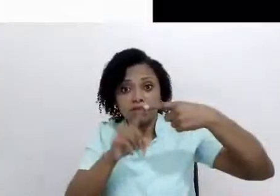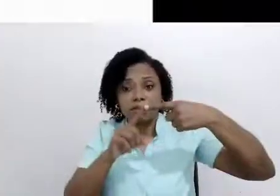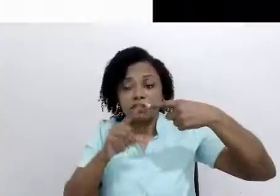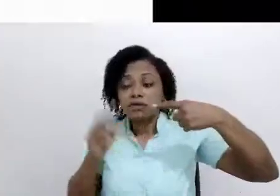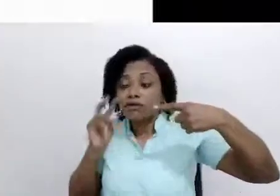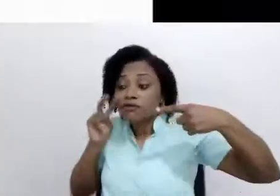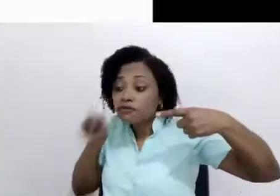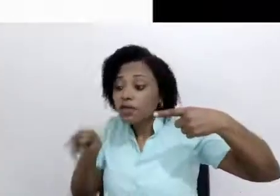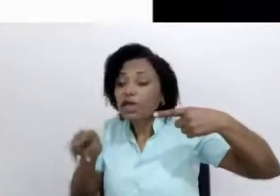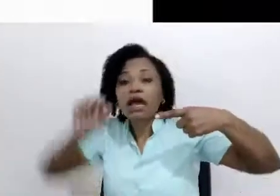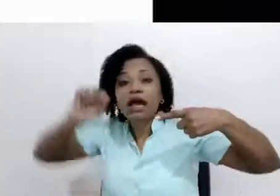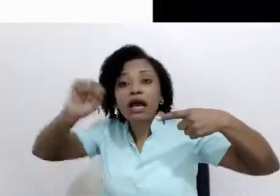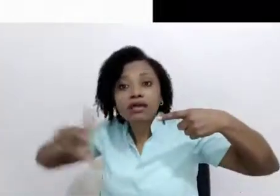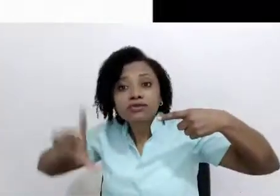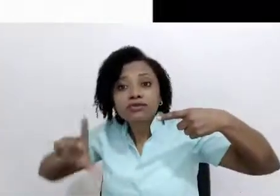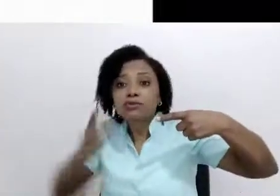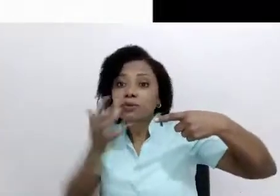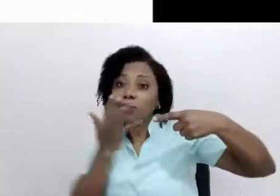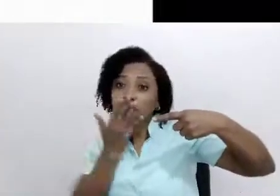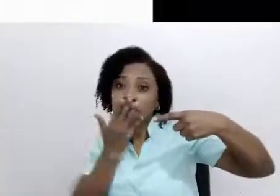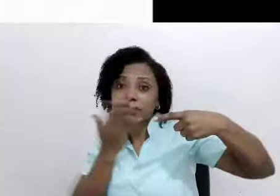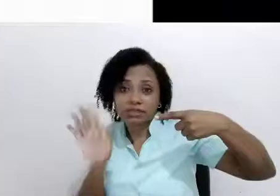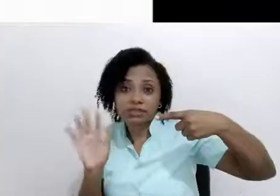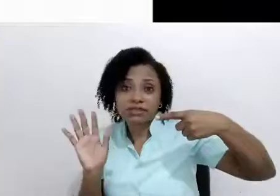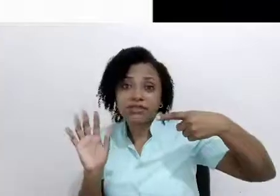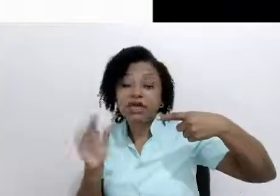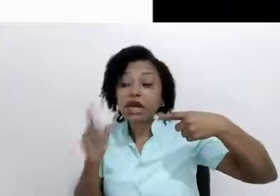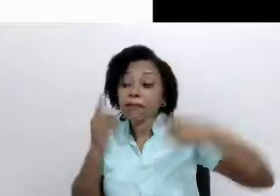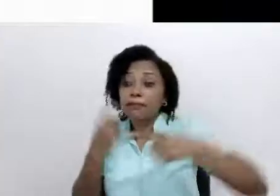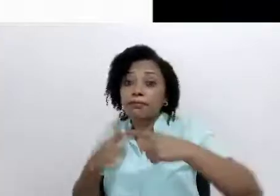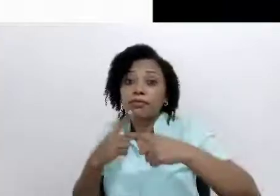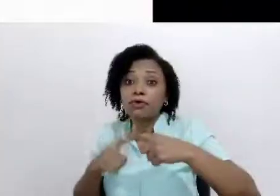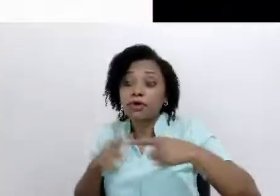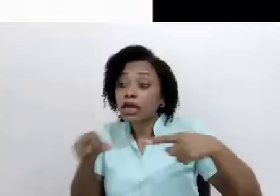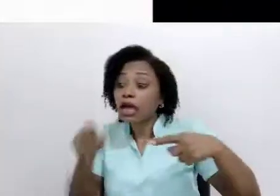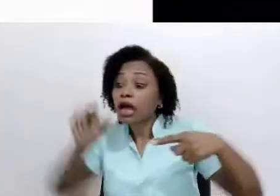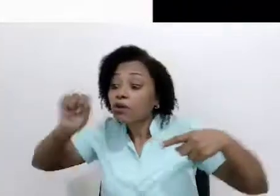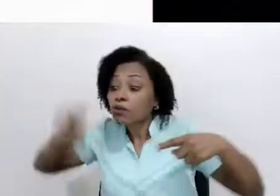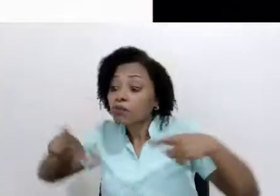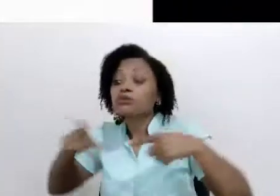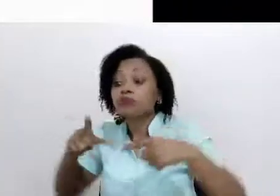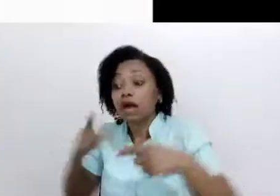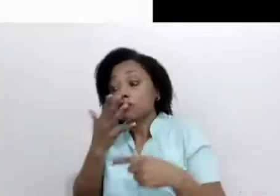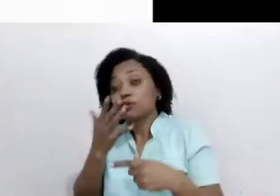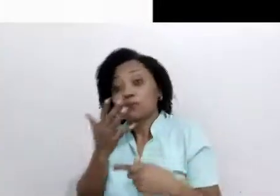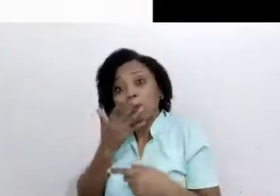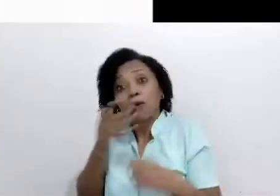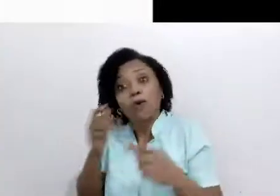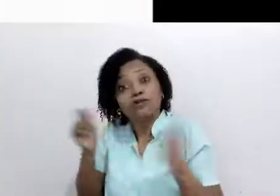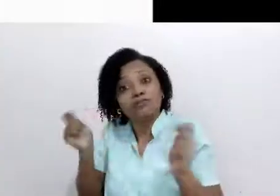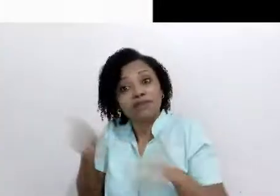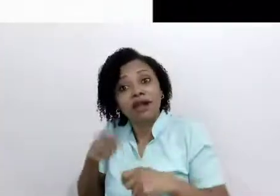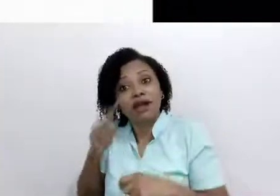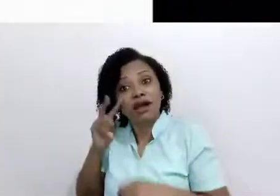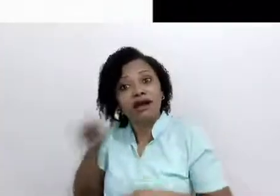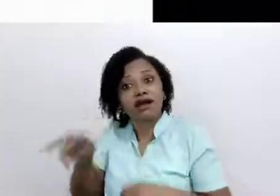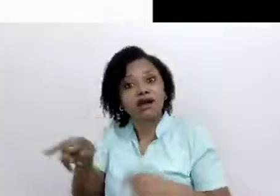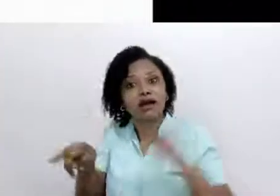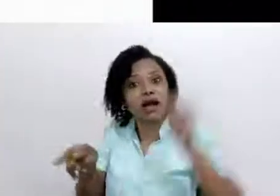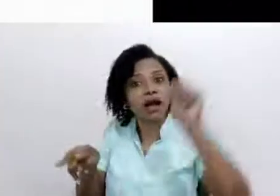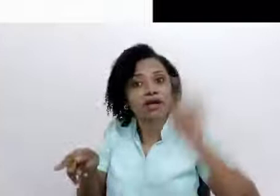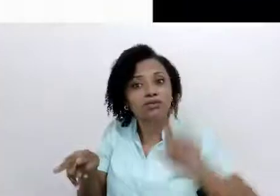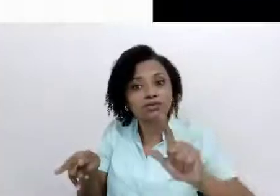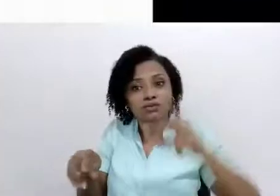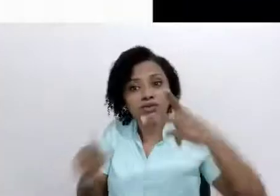luz policromática, uma luz de várias cores, porque naquela luz tem o azul.